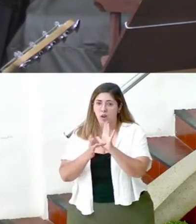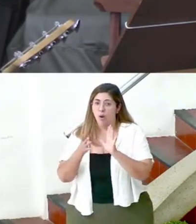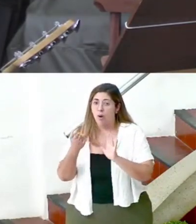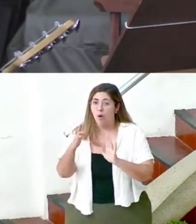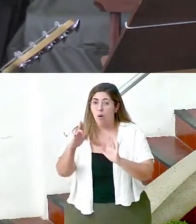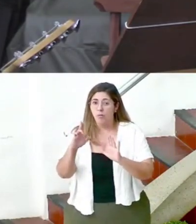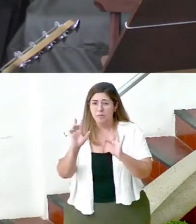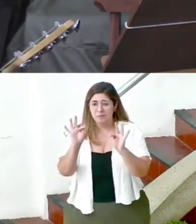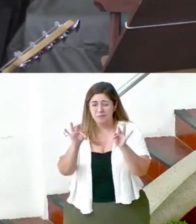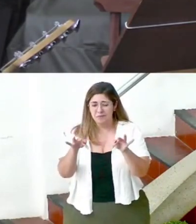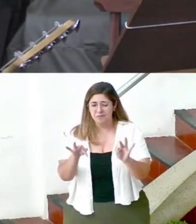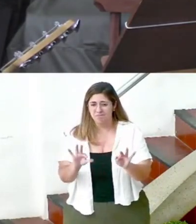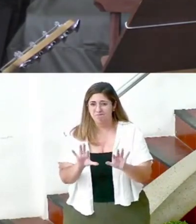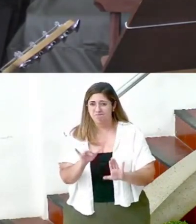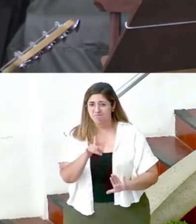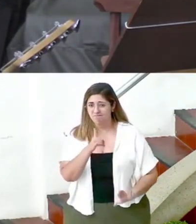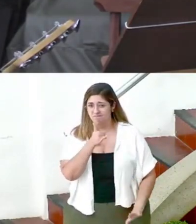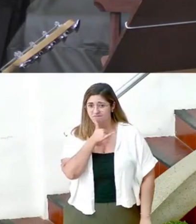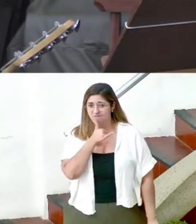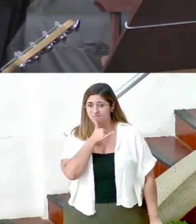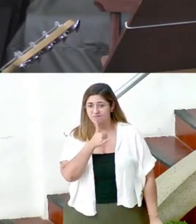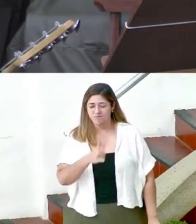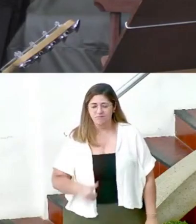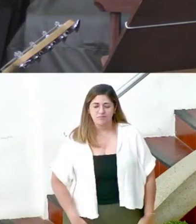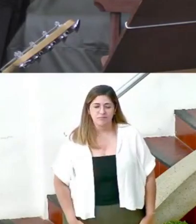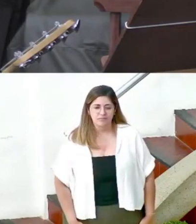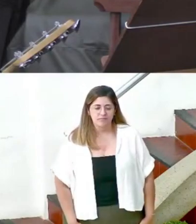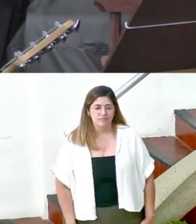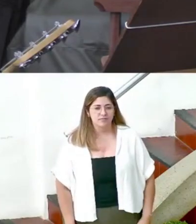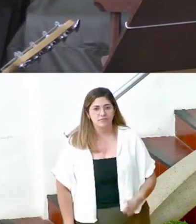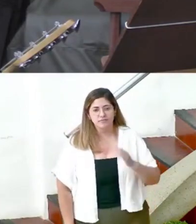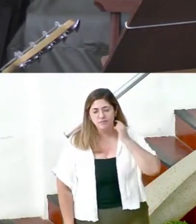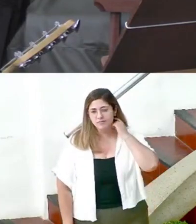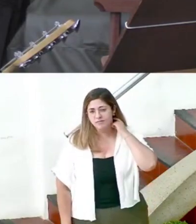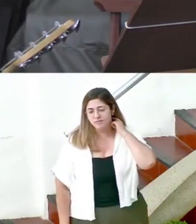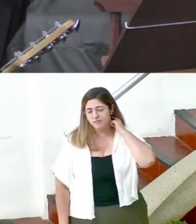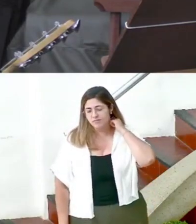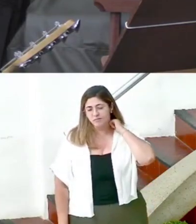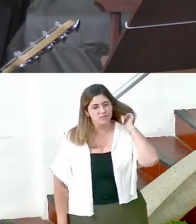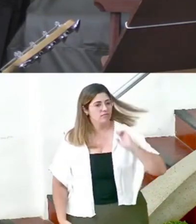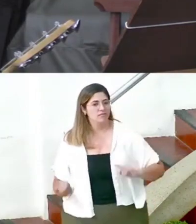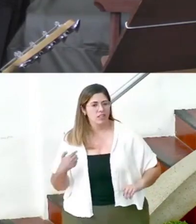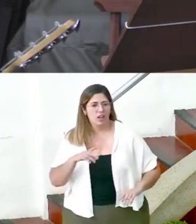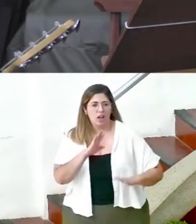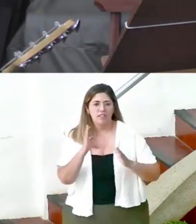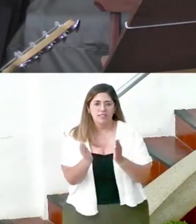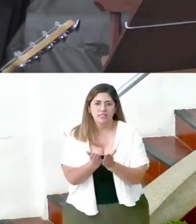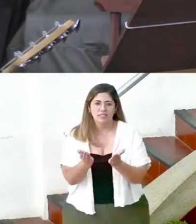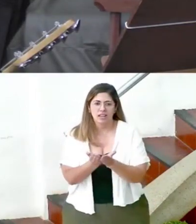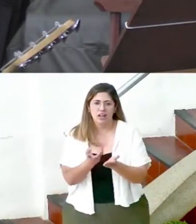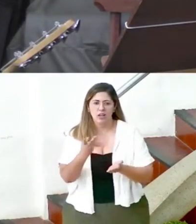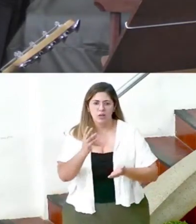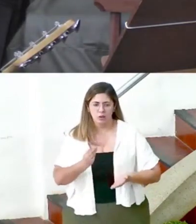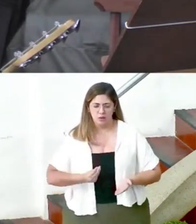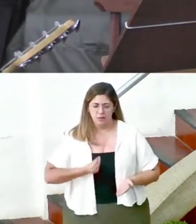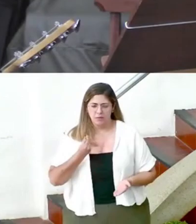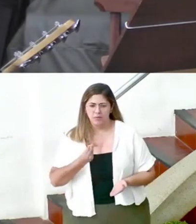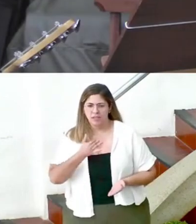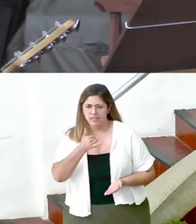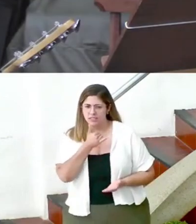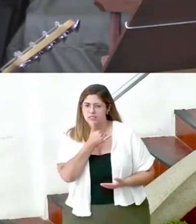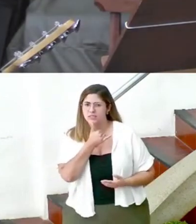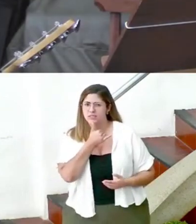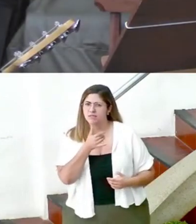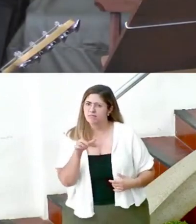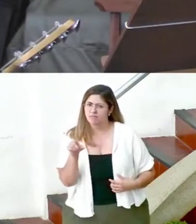numa terrível tristeza. Você não acha que tem cristãos que a sua vida é triste? Vai procurar a causa